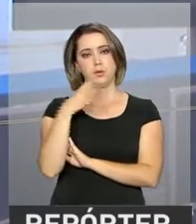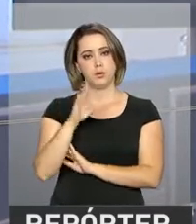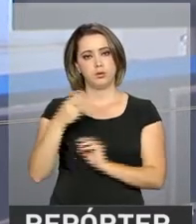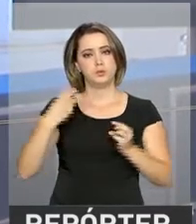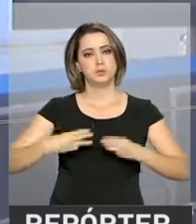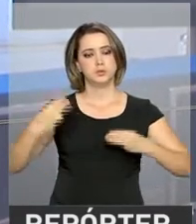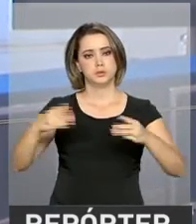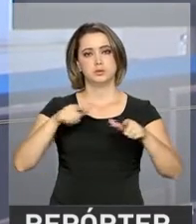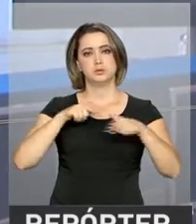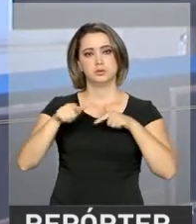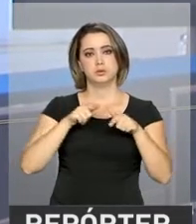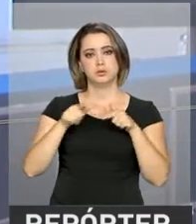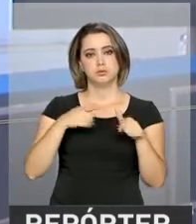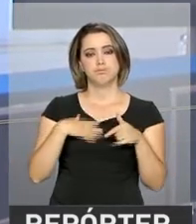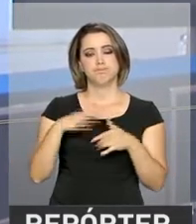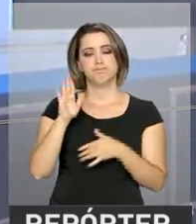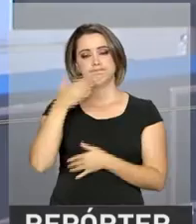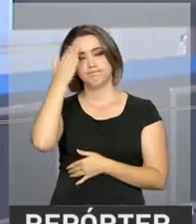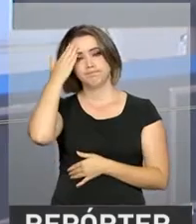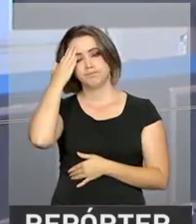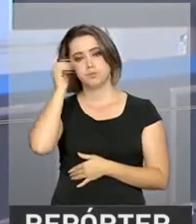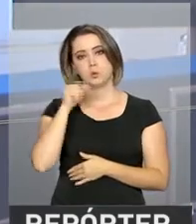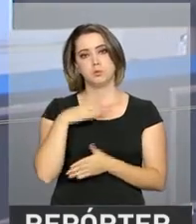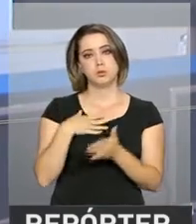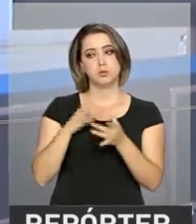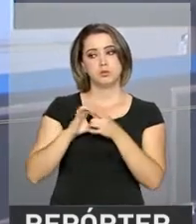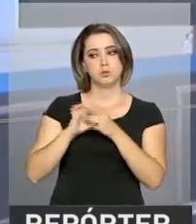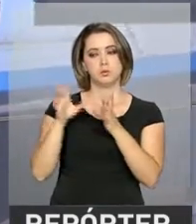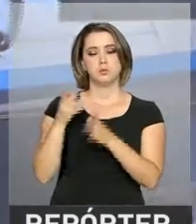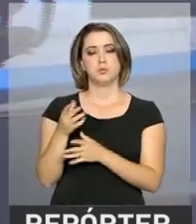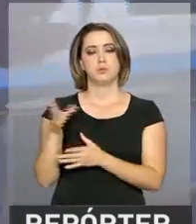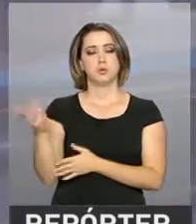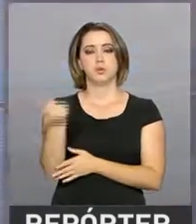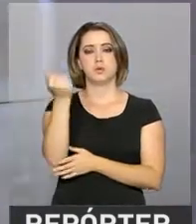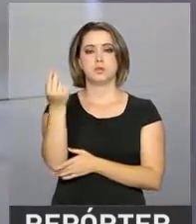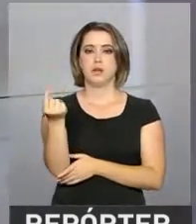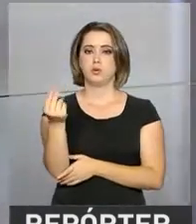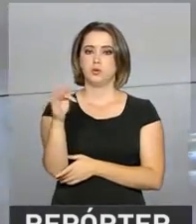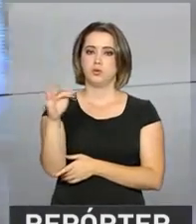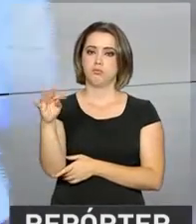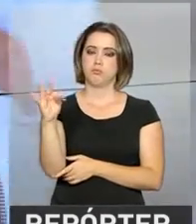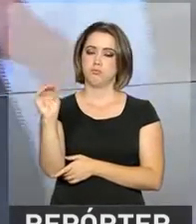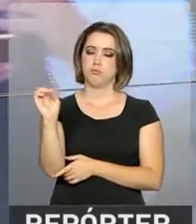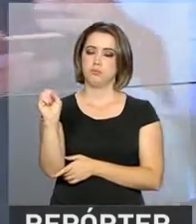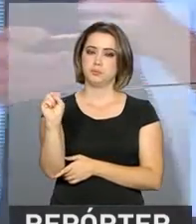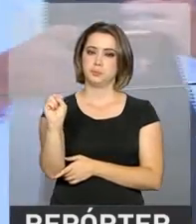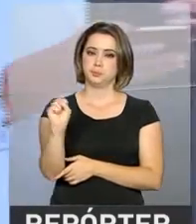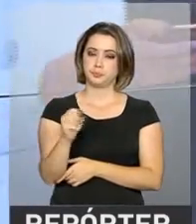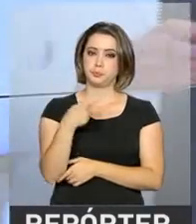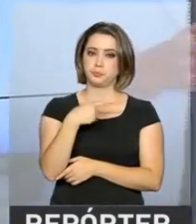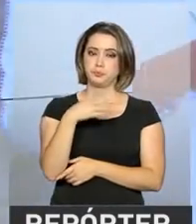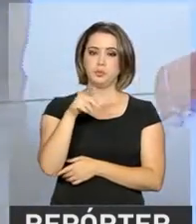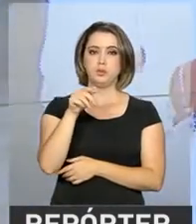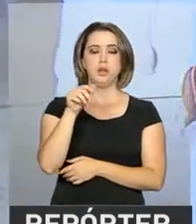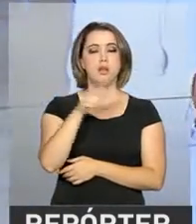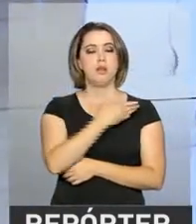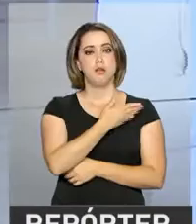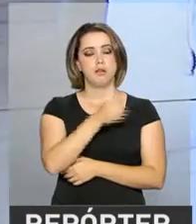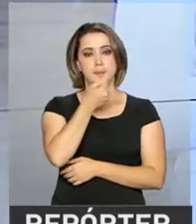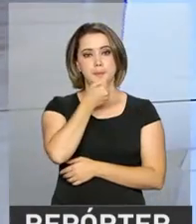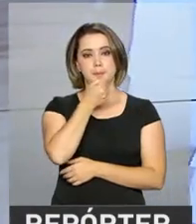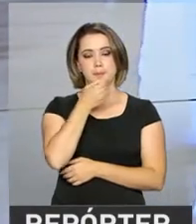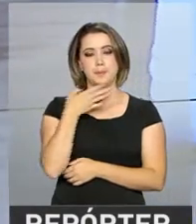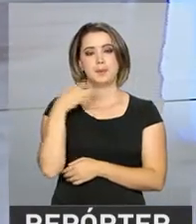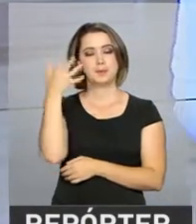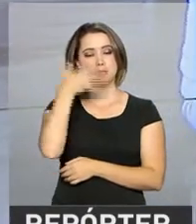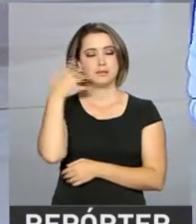desde que o governo anunciou a liberação do saque das contas inativas a repórter Gabriela Noronha Conta mais para gente sobre isso